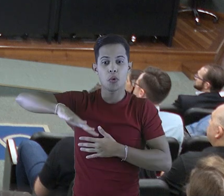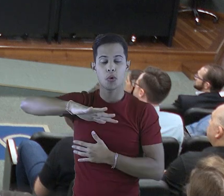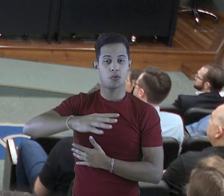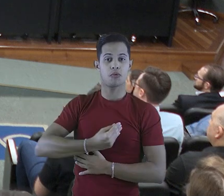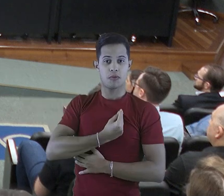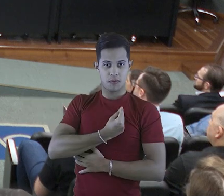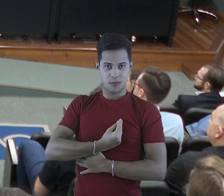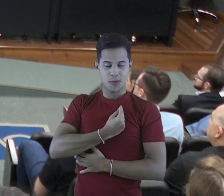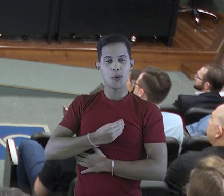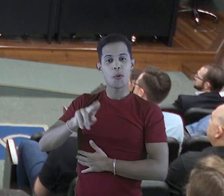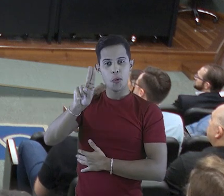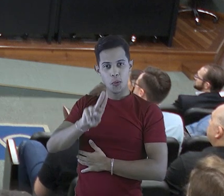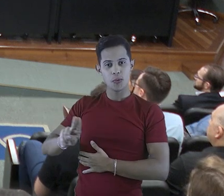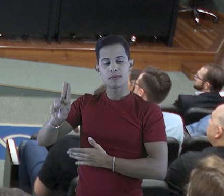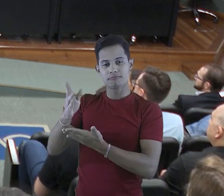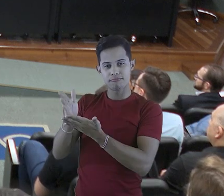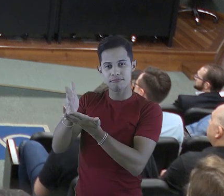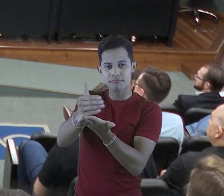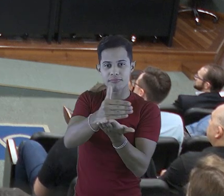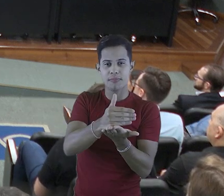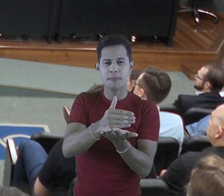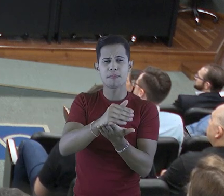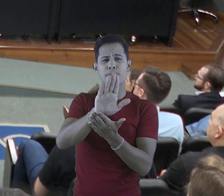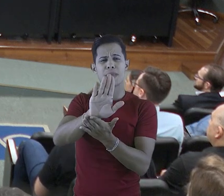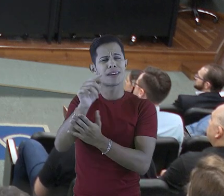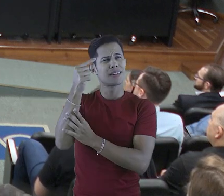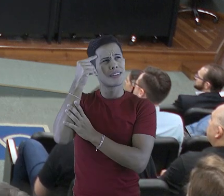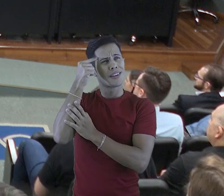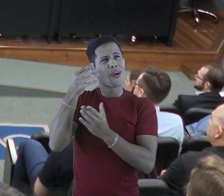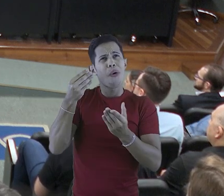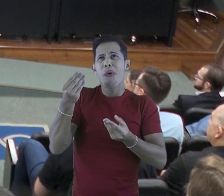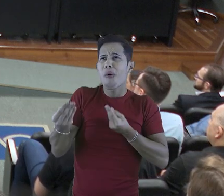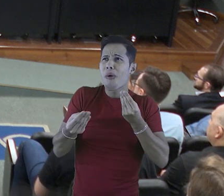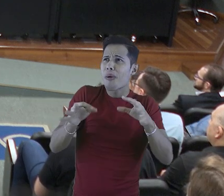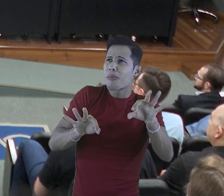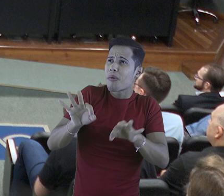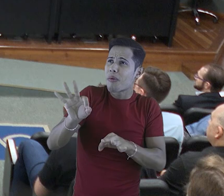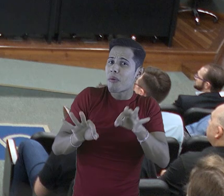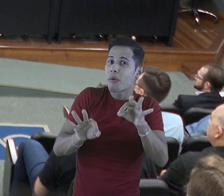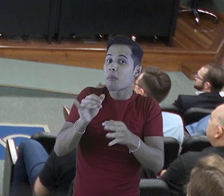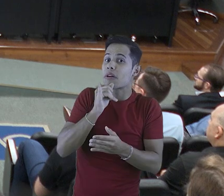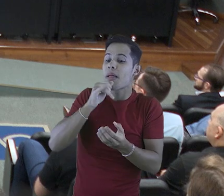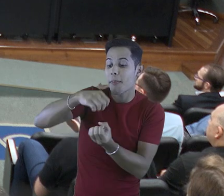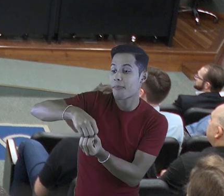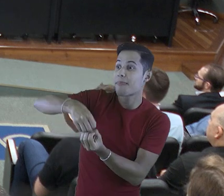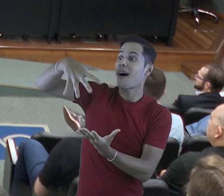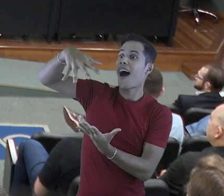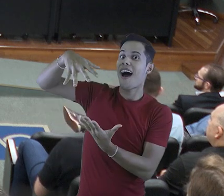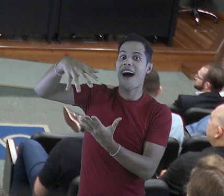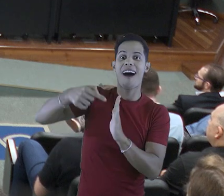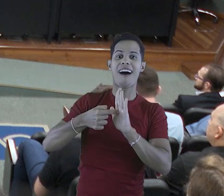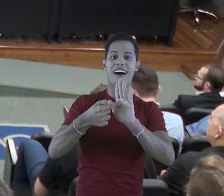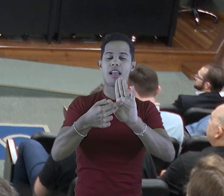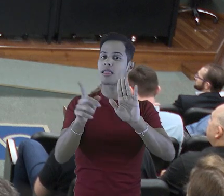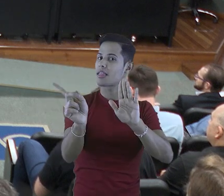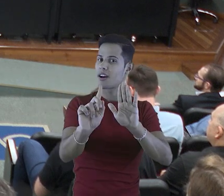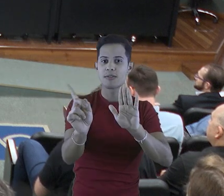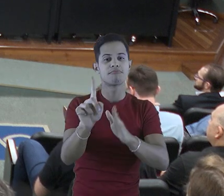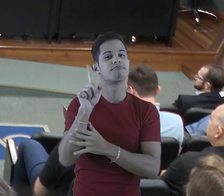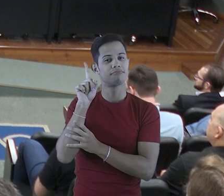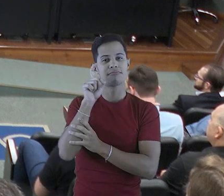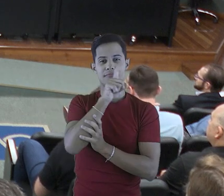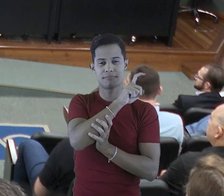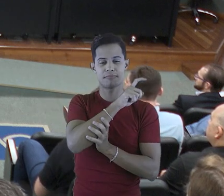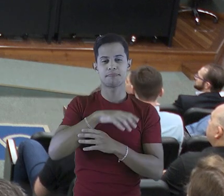como é que a gente vai elaborar isso? De onde é a vai tirar isso da cartola? Não dá. Então, é um desafio. Agora, gente teve,